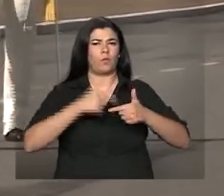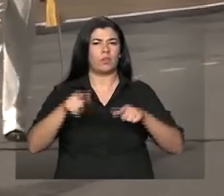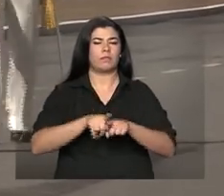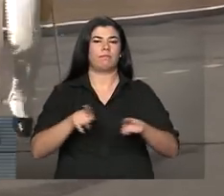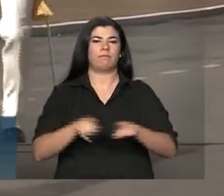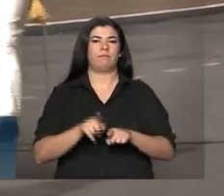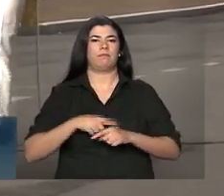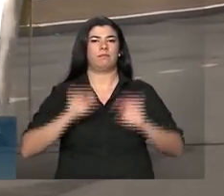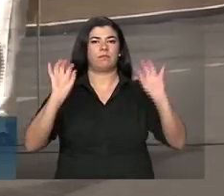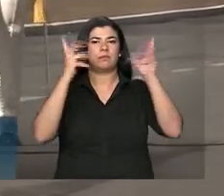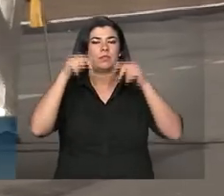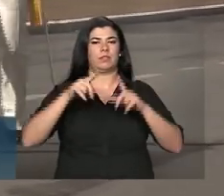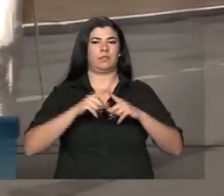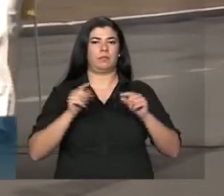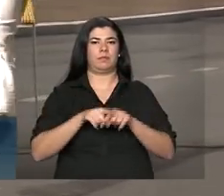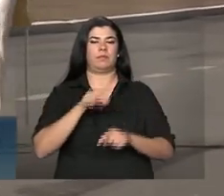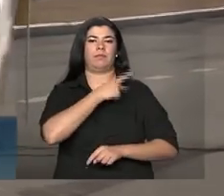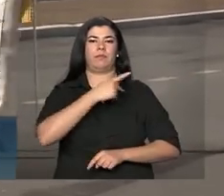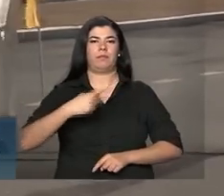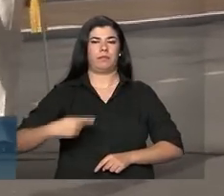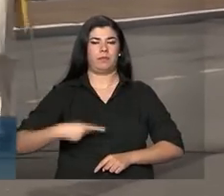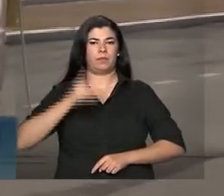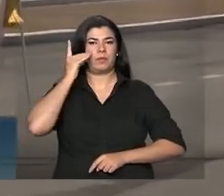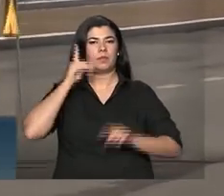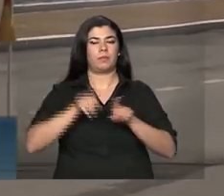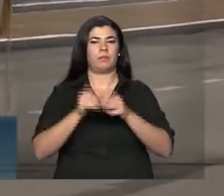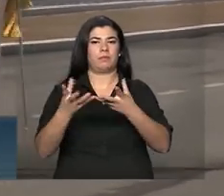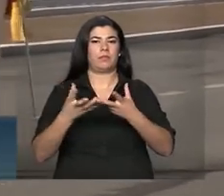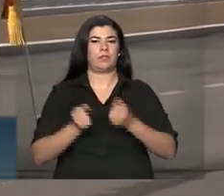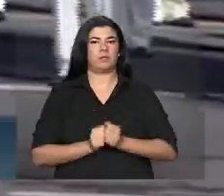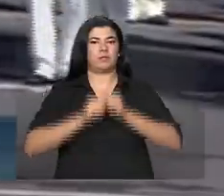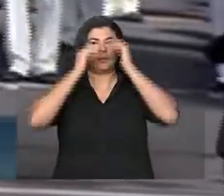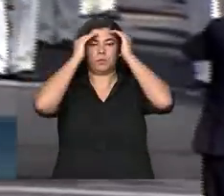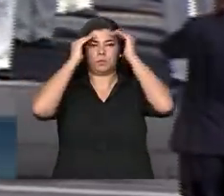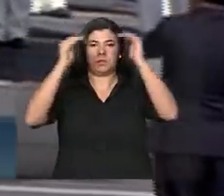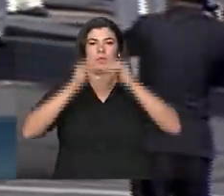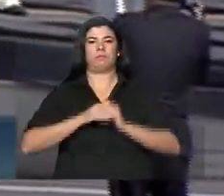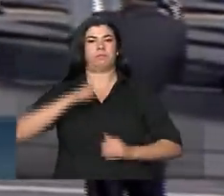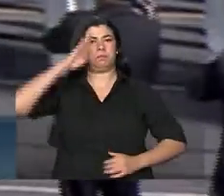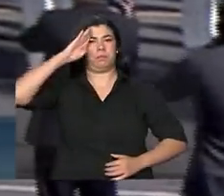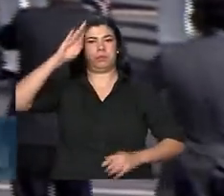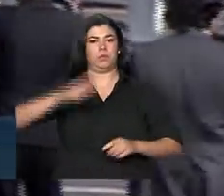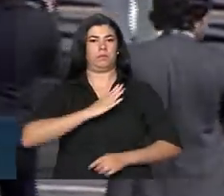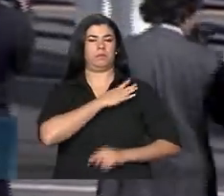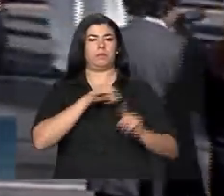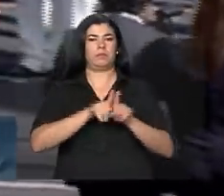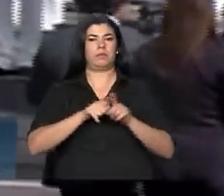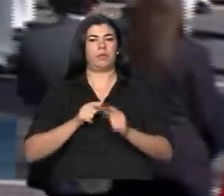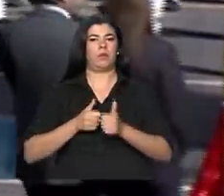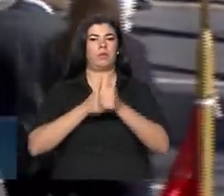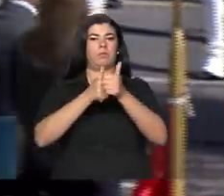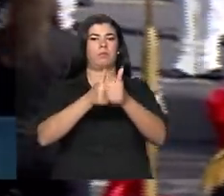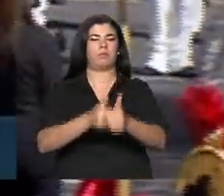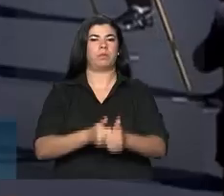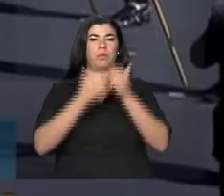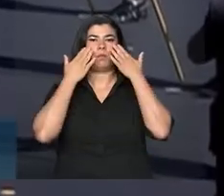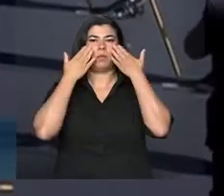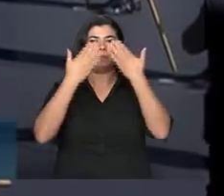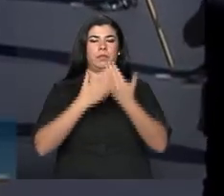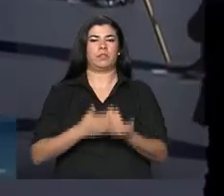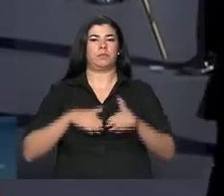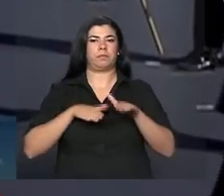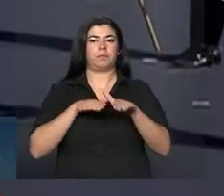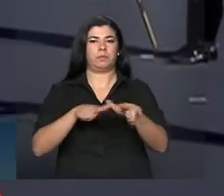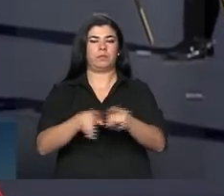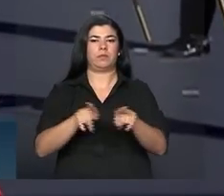evento realizado em Brasília, a presidenta Dilma Rousseff foi recebida com honras militares e acompanhou a apresentação da tropa. O